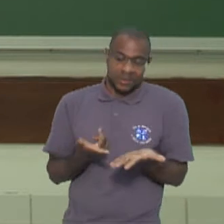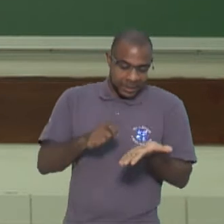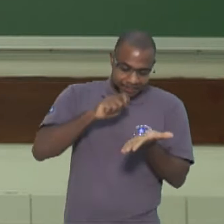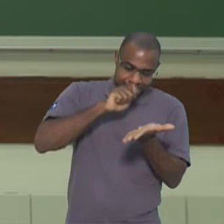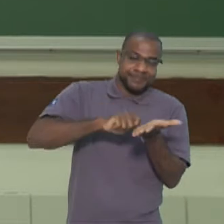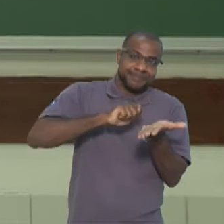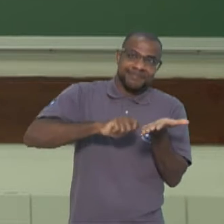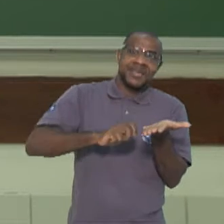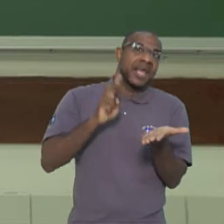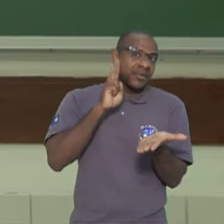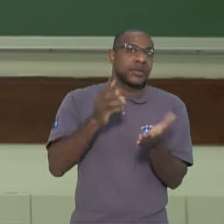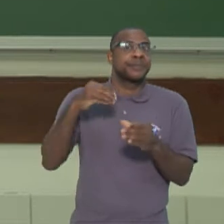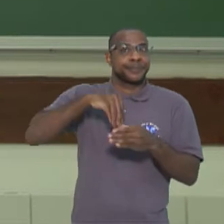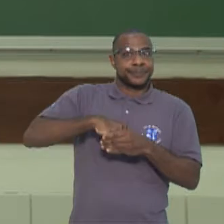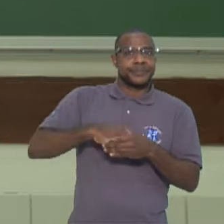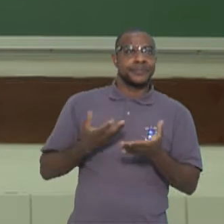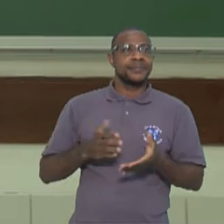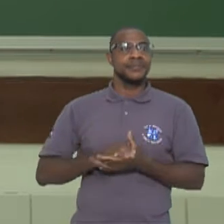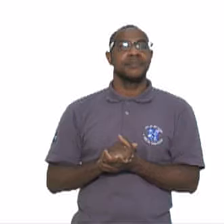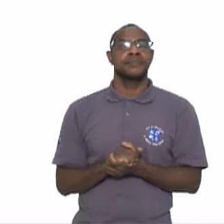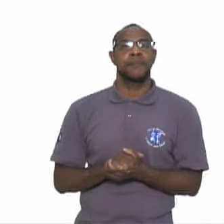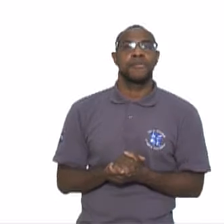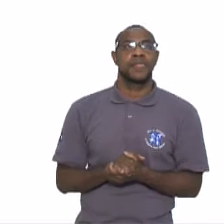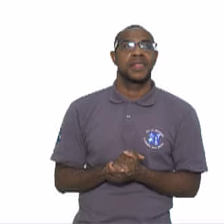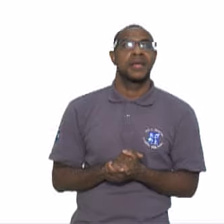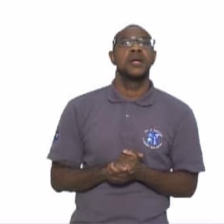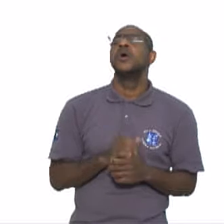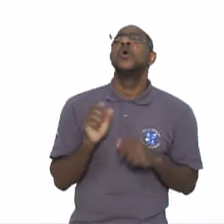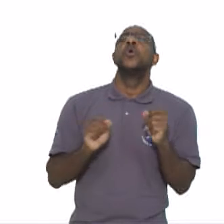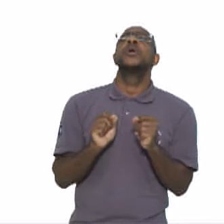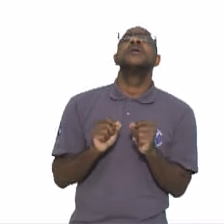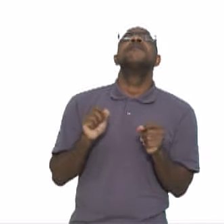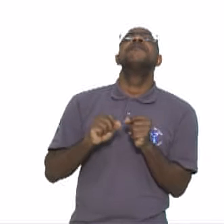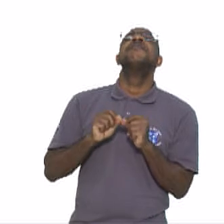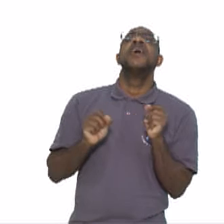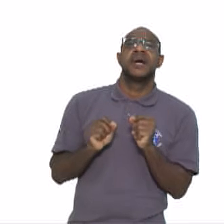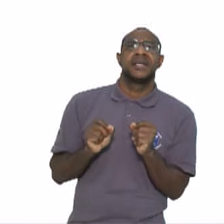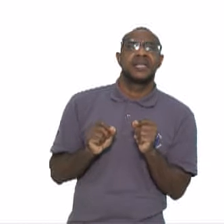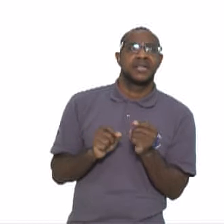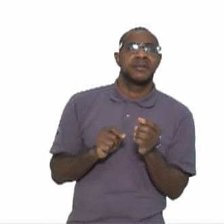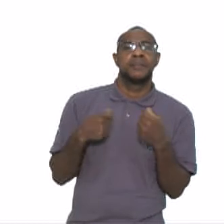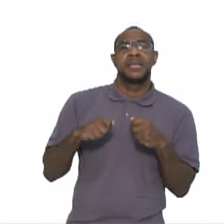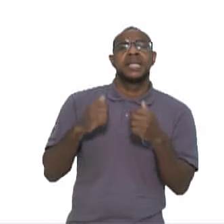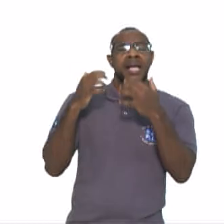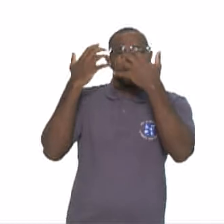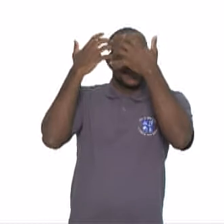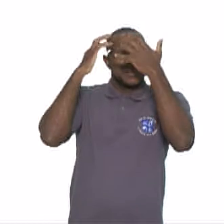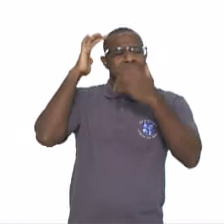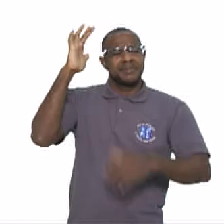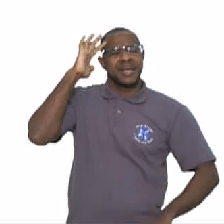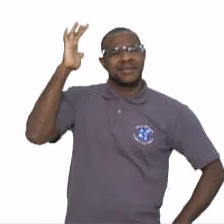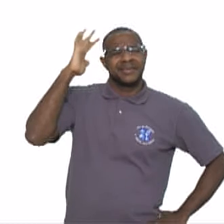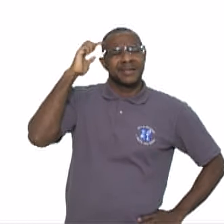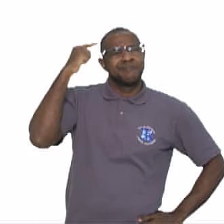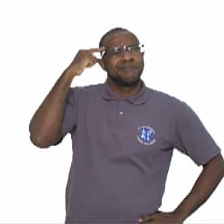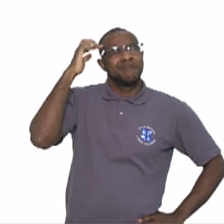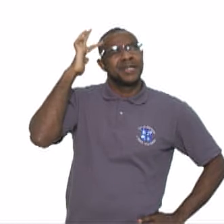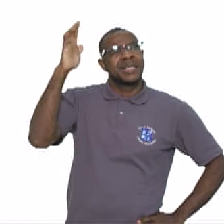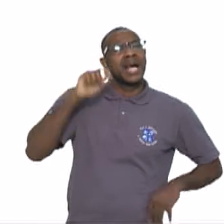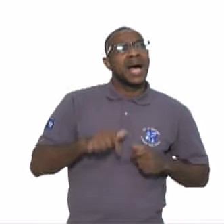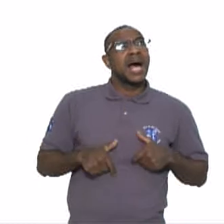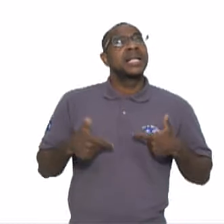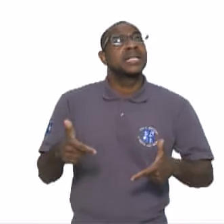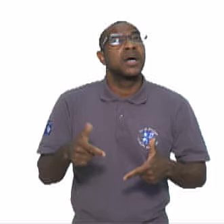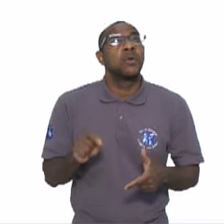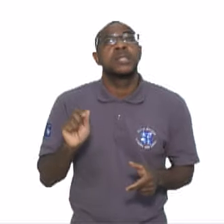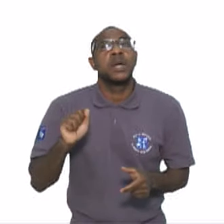uma forma mais ampla. O que ele está fazendo? Então você vai ter que imaginar a ação, imaginar o que que está acontecendo